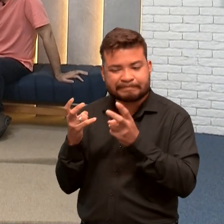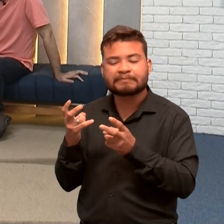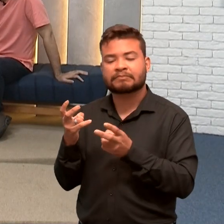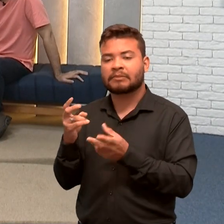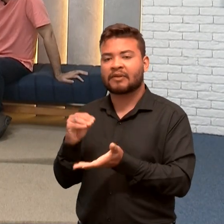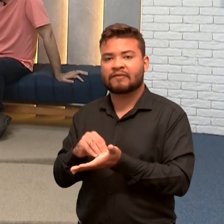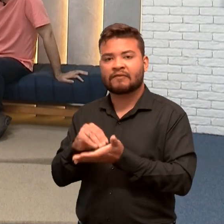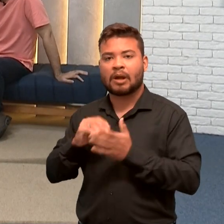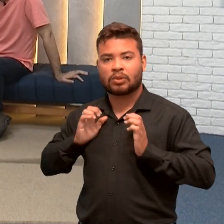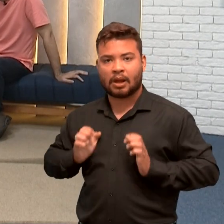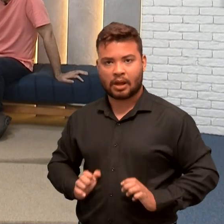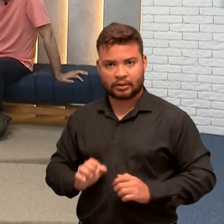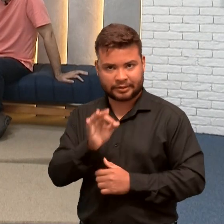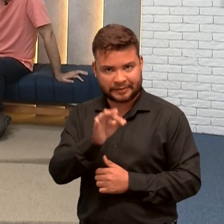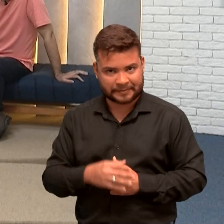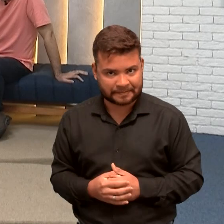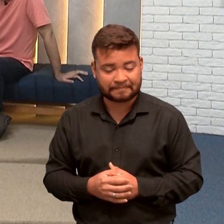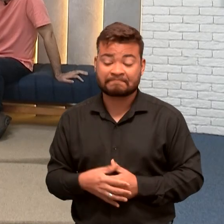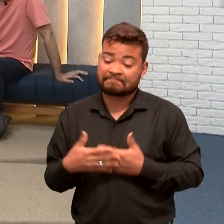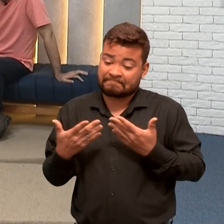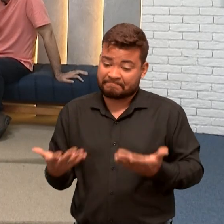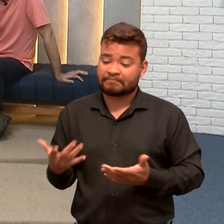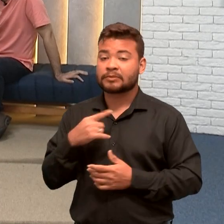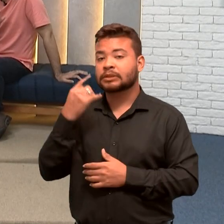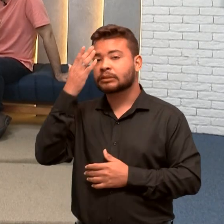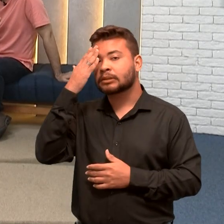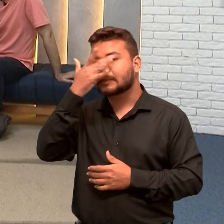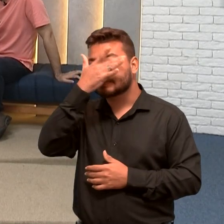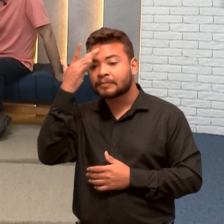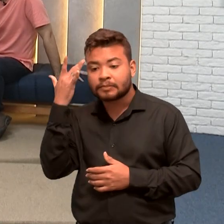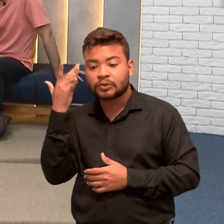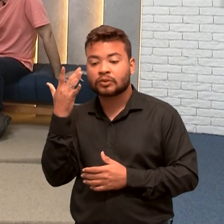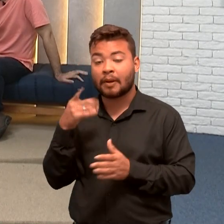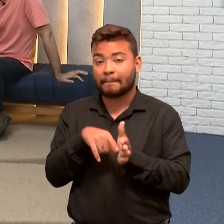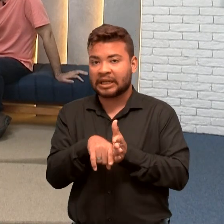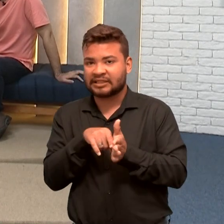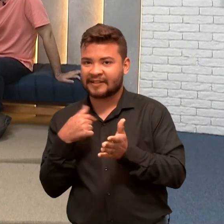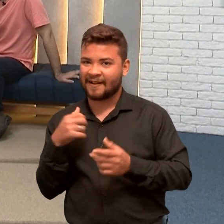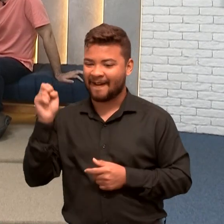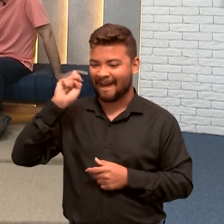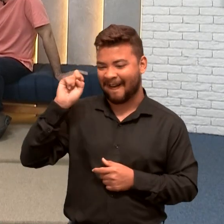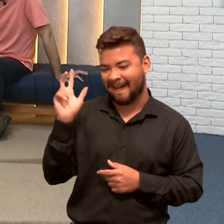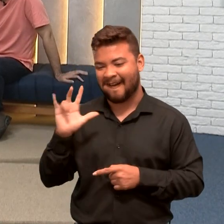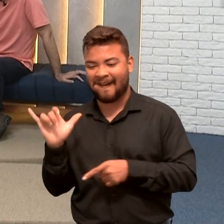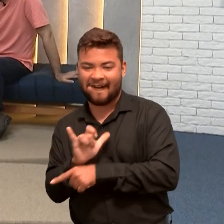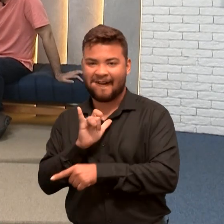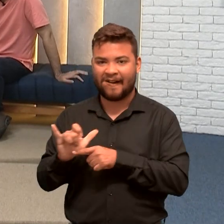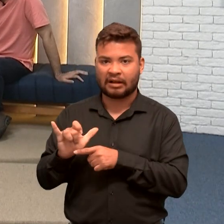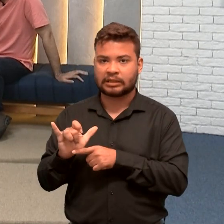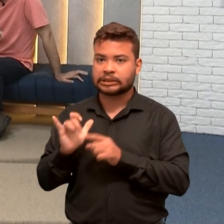ética. Isso. Né? Porque a gente sabe que bancar o esperto em cima de pesquisa é fora da